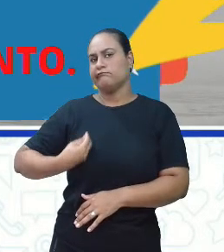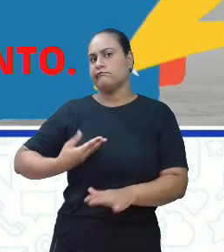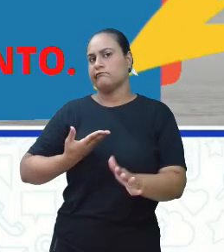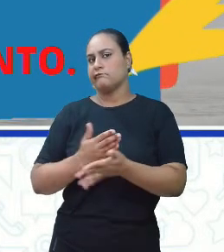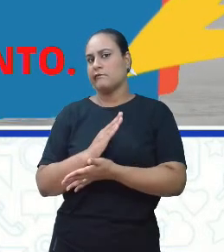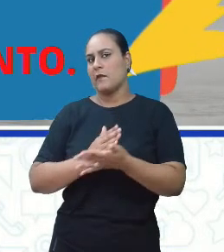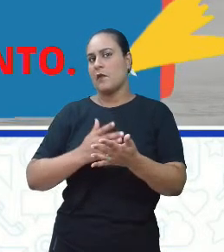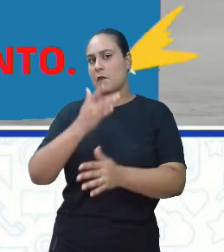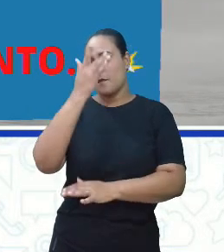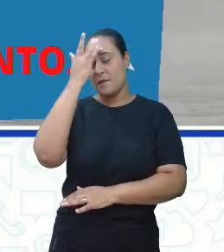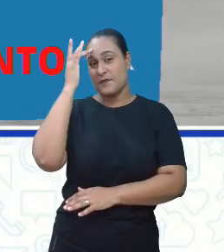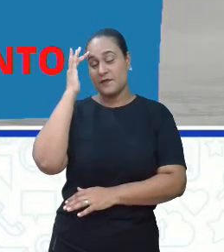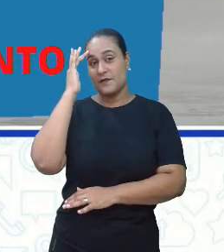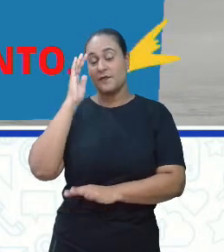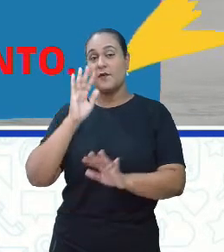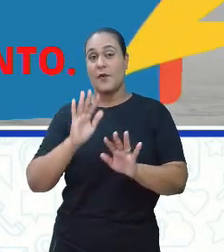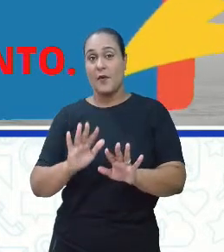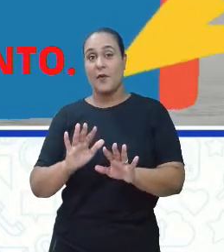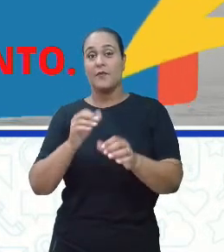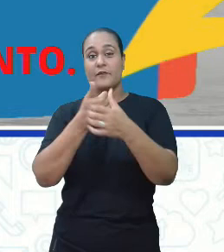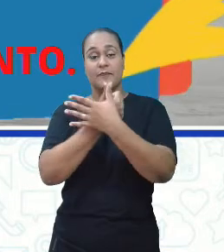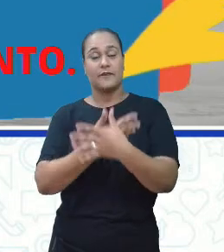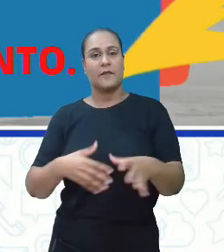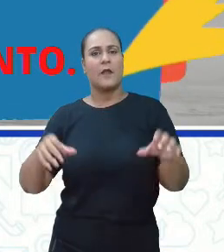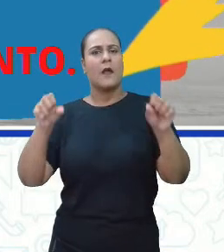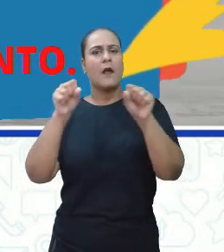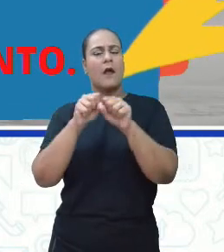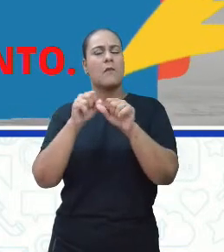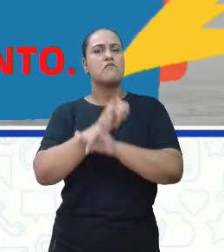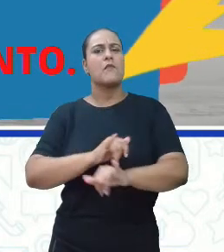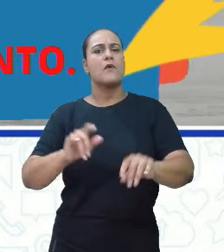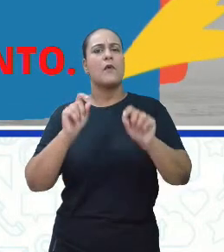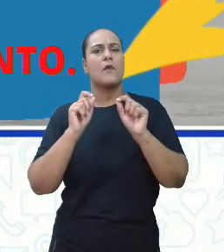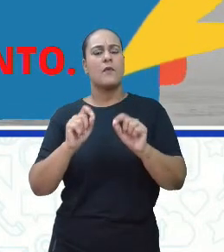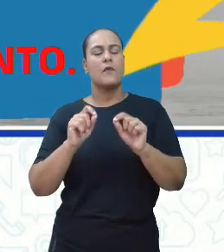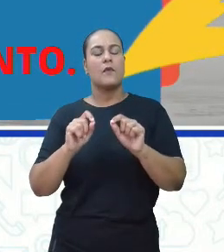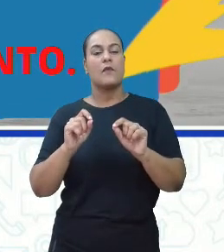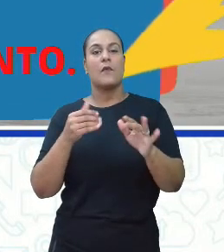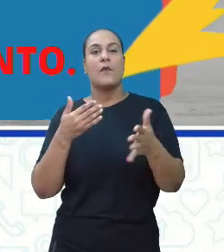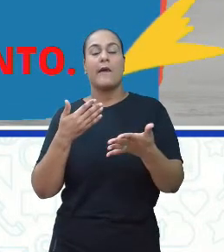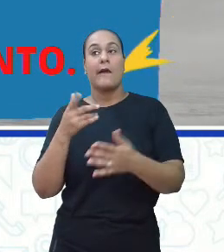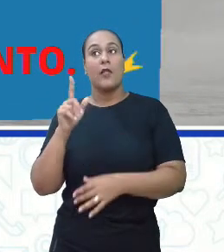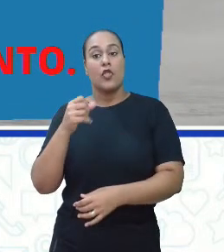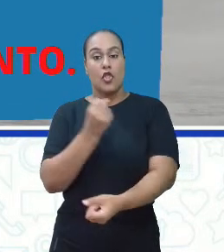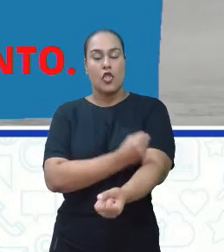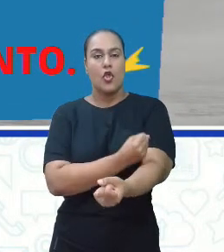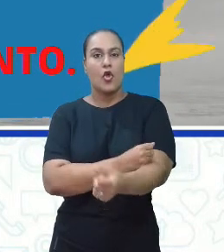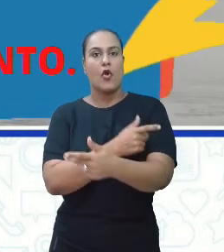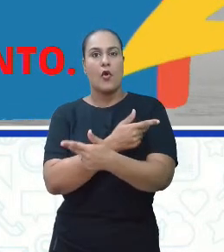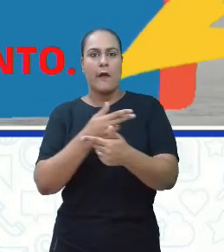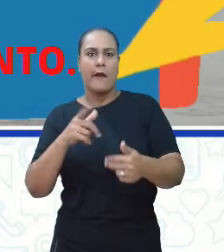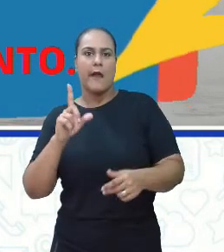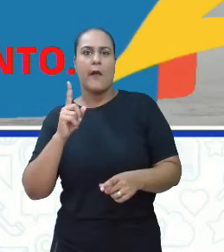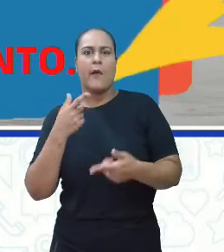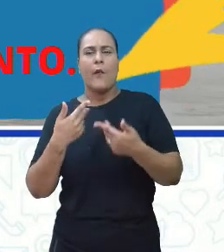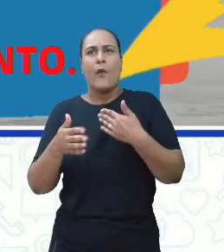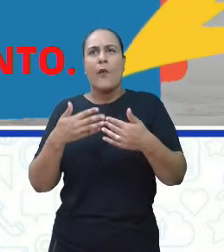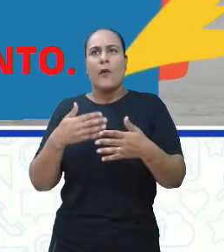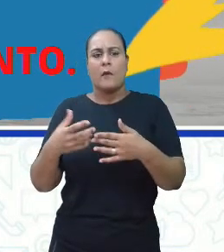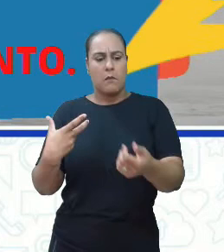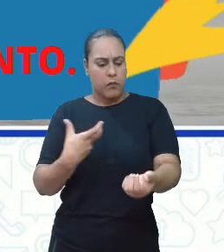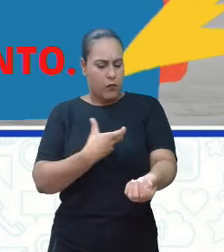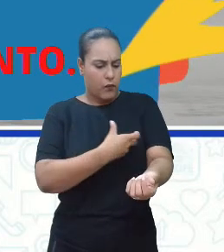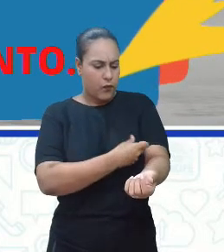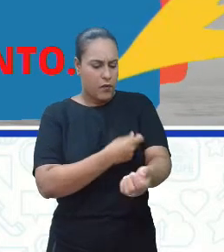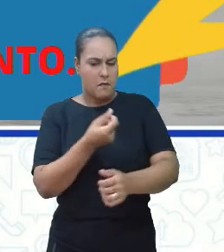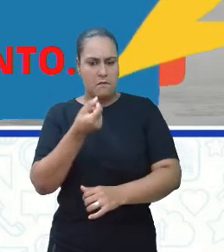melhor funcionamento. Olha o que a Organização Mundial de Saúde diz, que droga é qualquer substância que, introduzida no organismo,